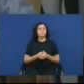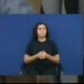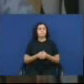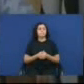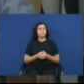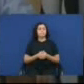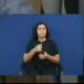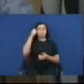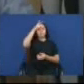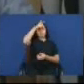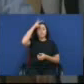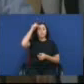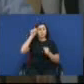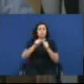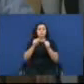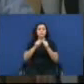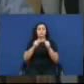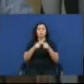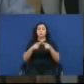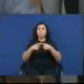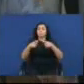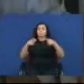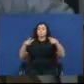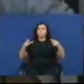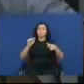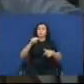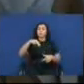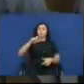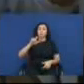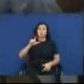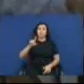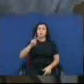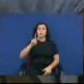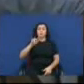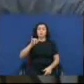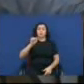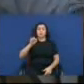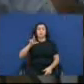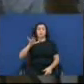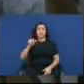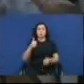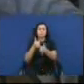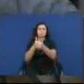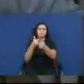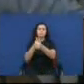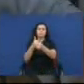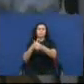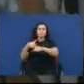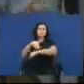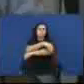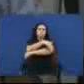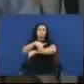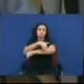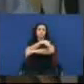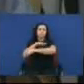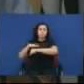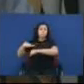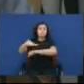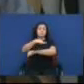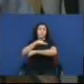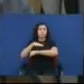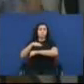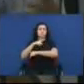a prefeitura, quando fez a duplicação do anel viário, o anel viário que passa ali ao lado, margeando o Ribeirão Tatu, a marginal do Ribeirão